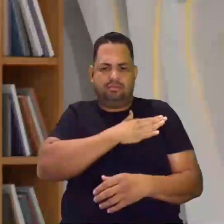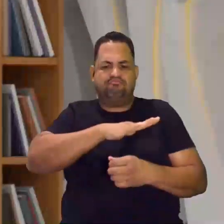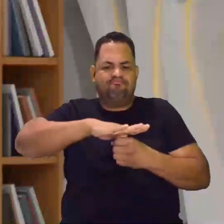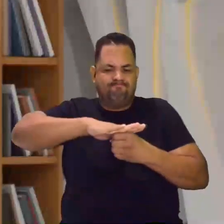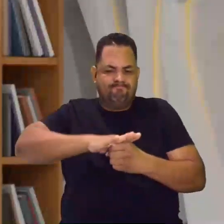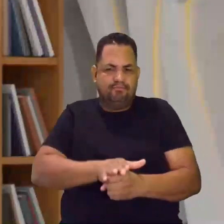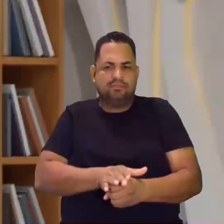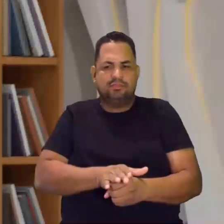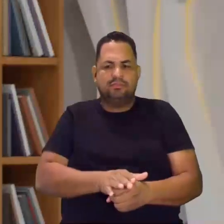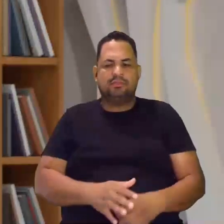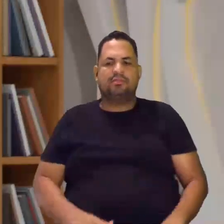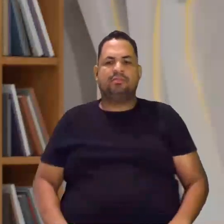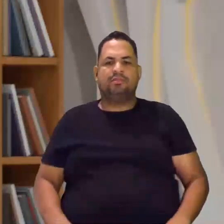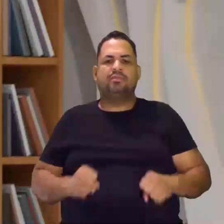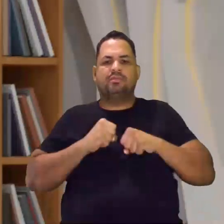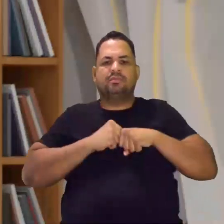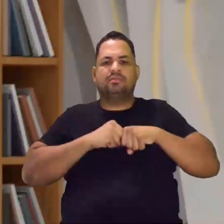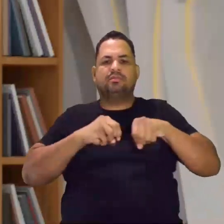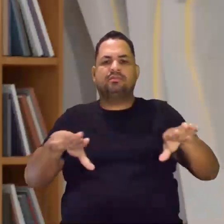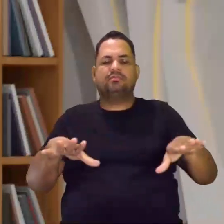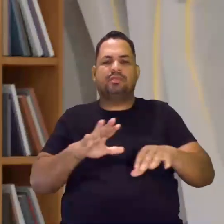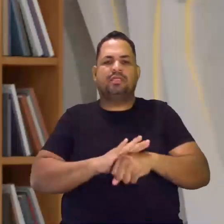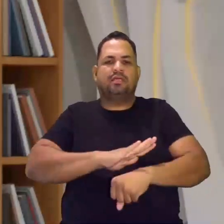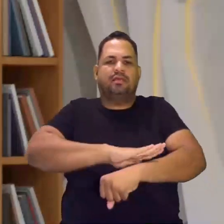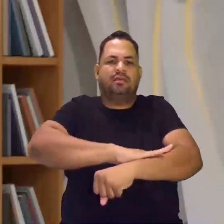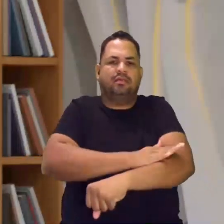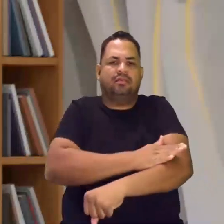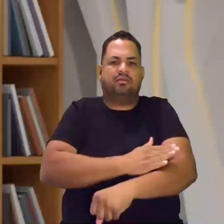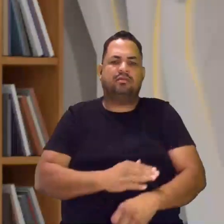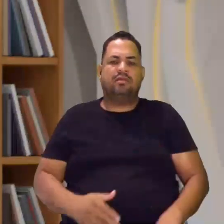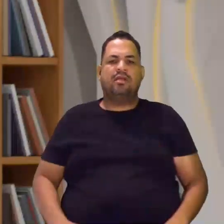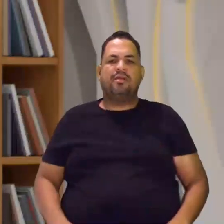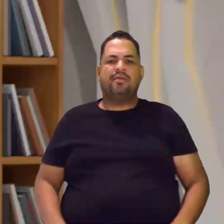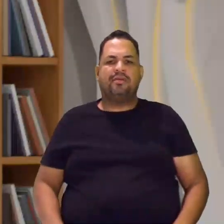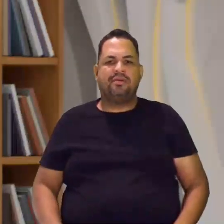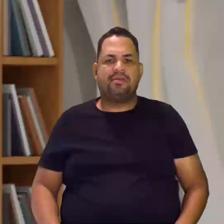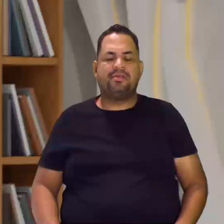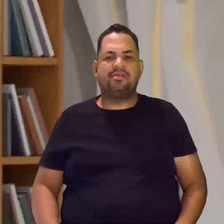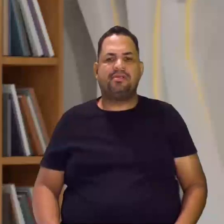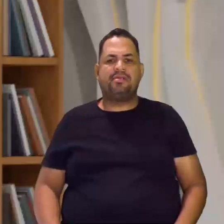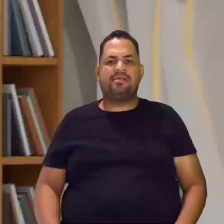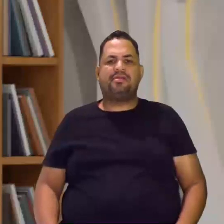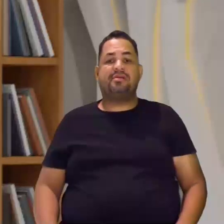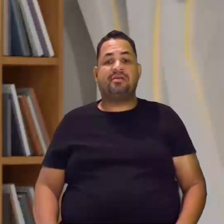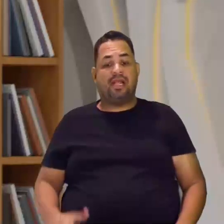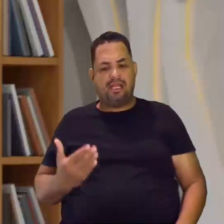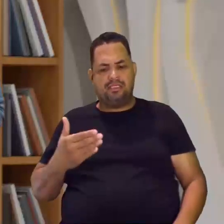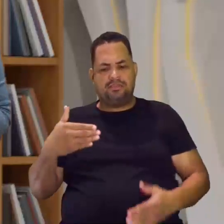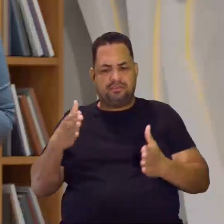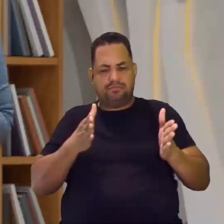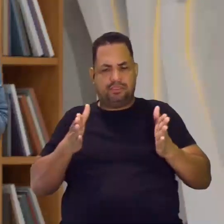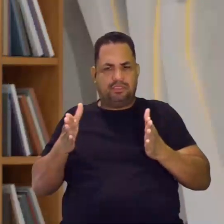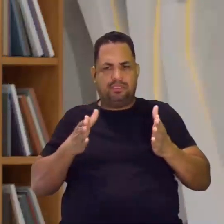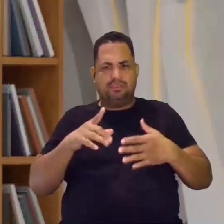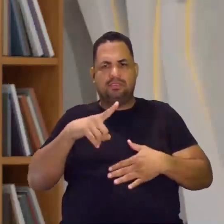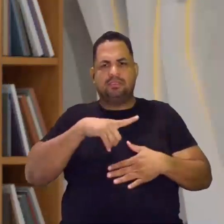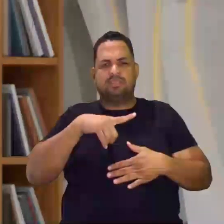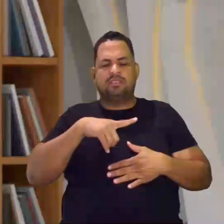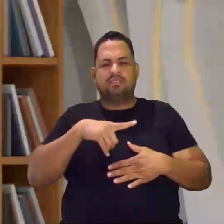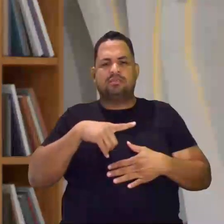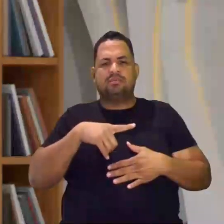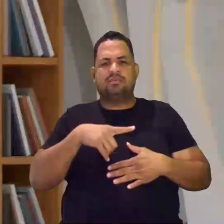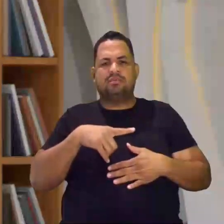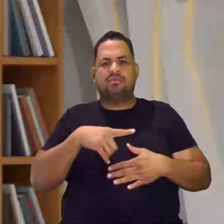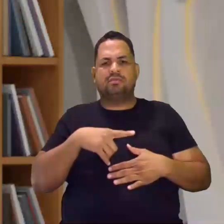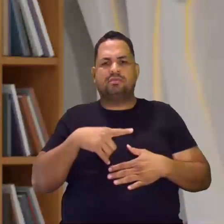discriminatória, difundir o racismo, que a gente chama de racismo científico. Nessa época, gente, tem até poucos... Eu